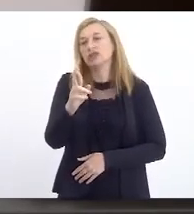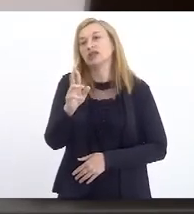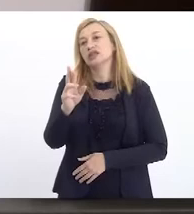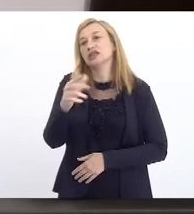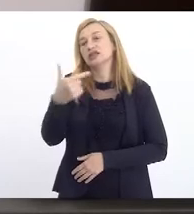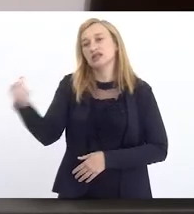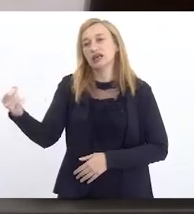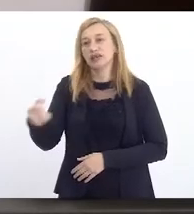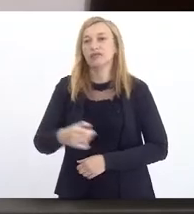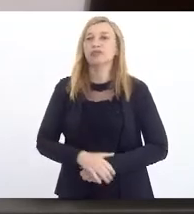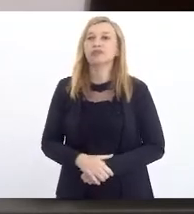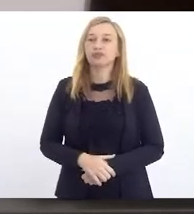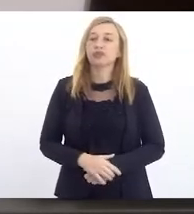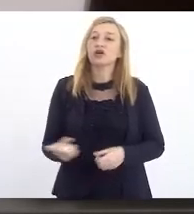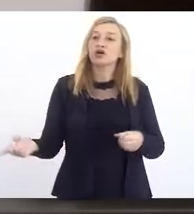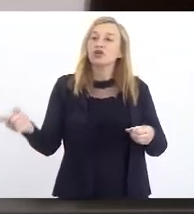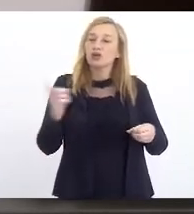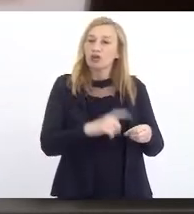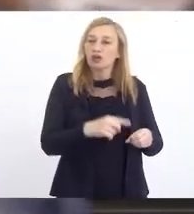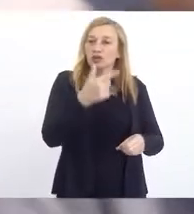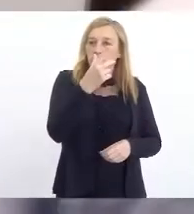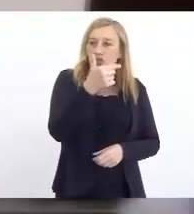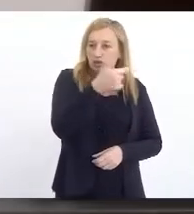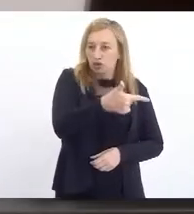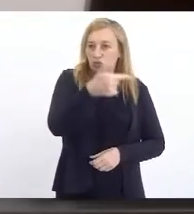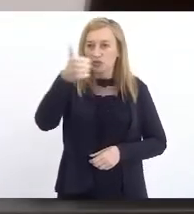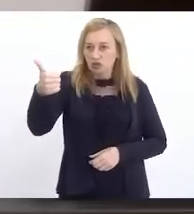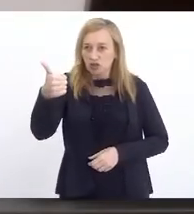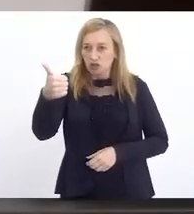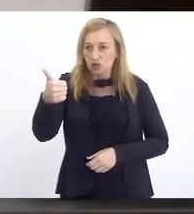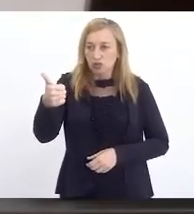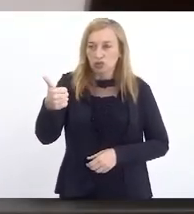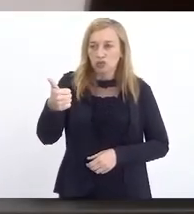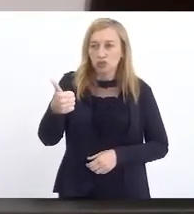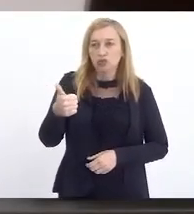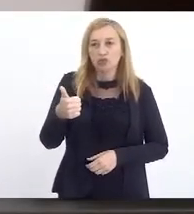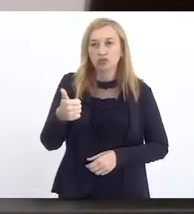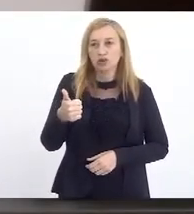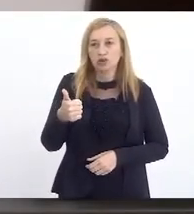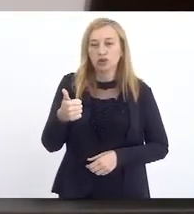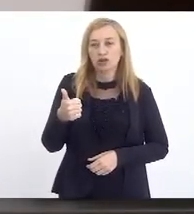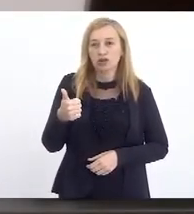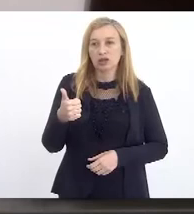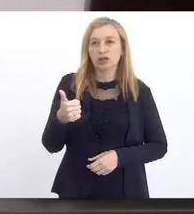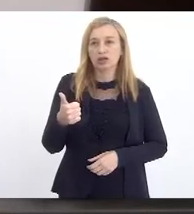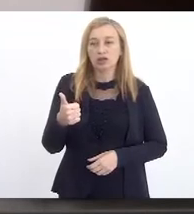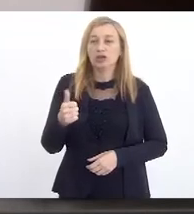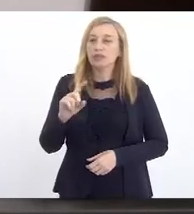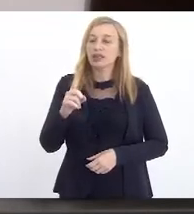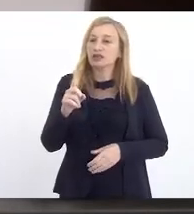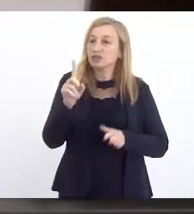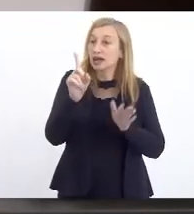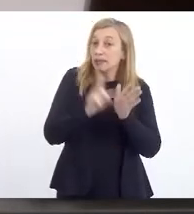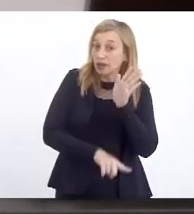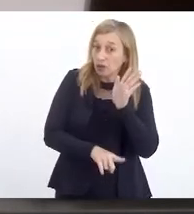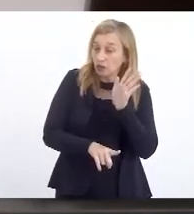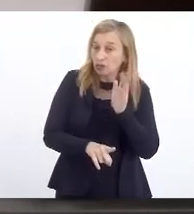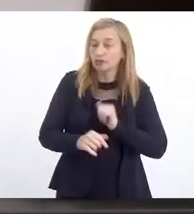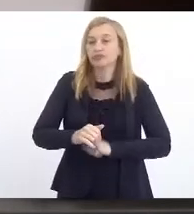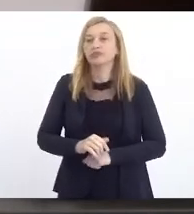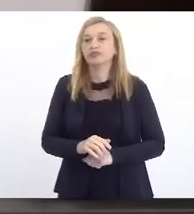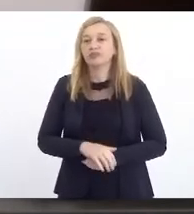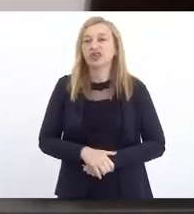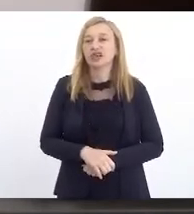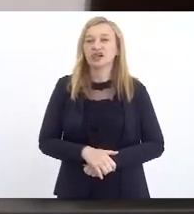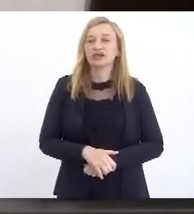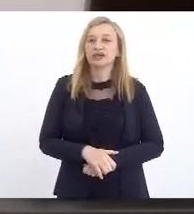Quanto a esses números, volta de 2021 a estimativa, mas não será menor do que isso. Então, também